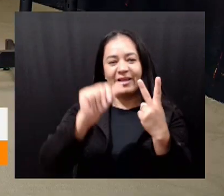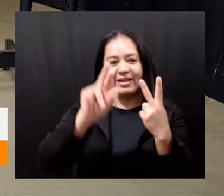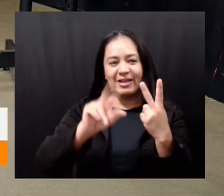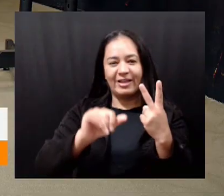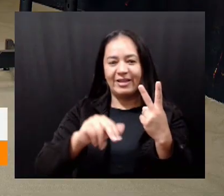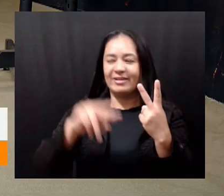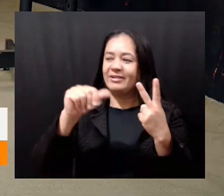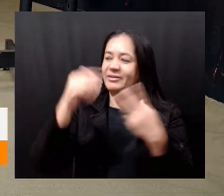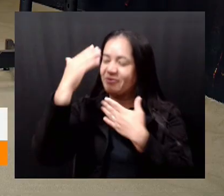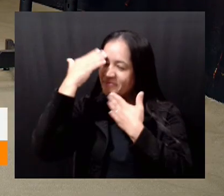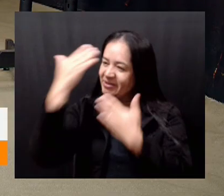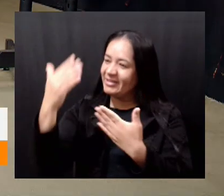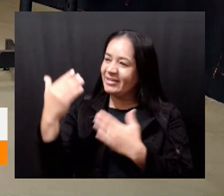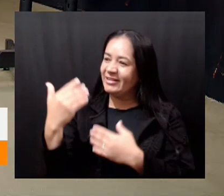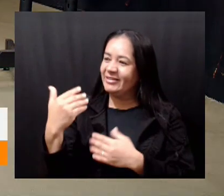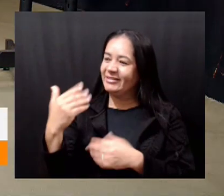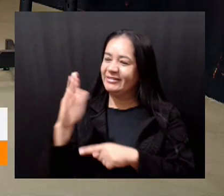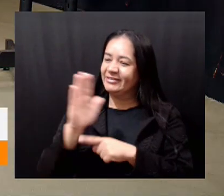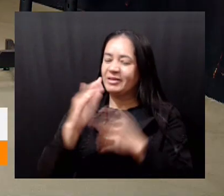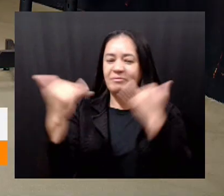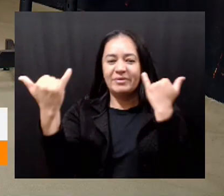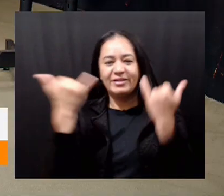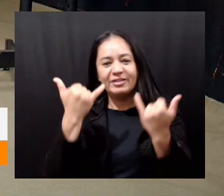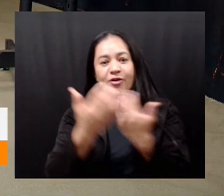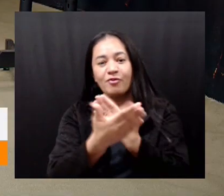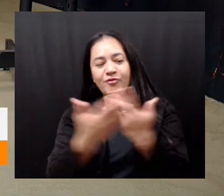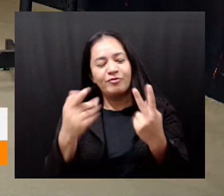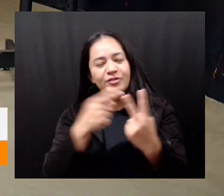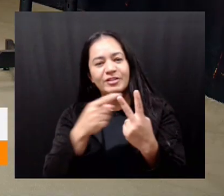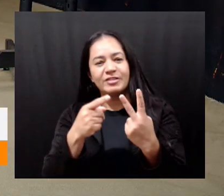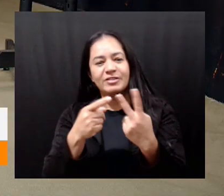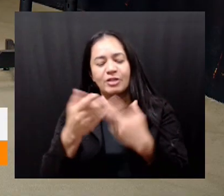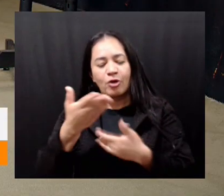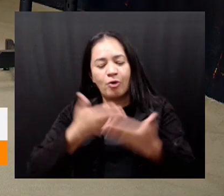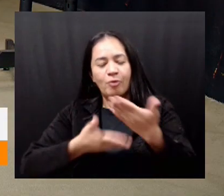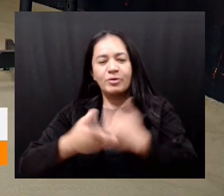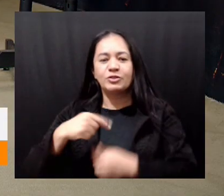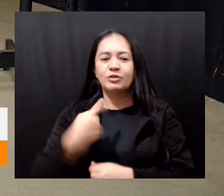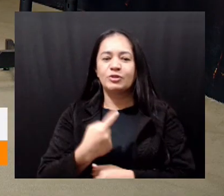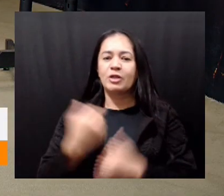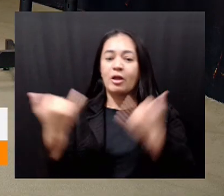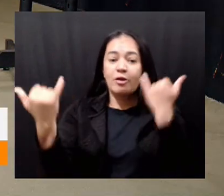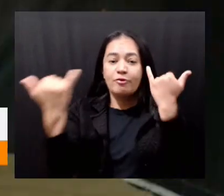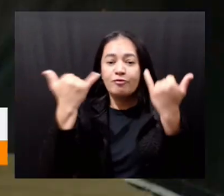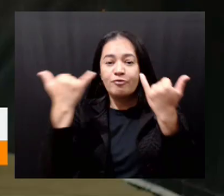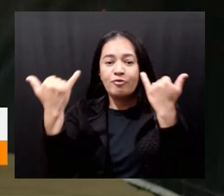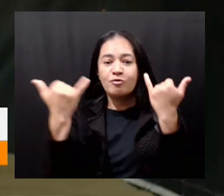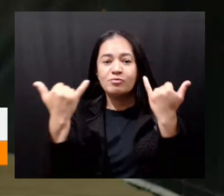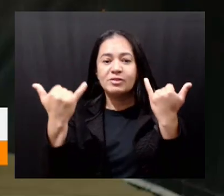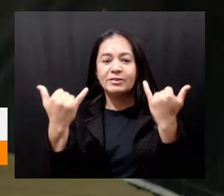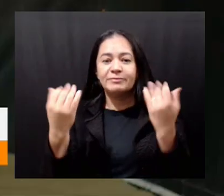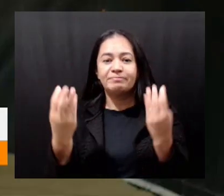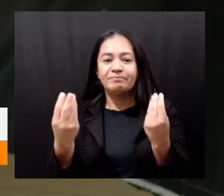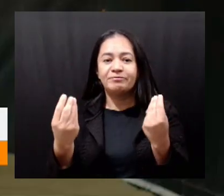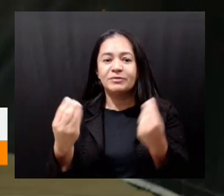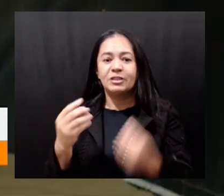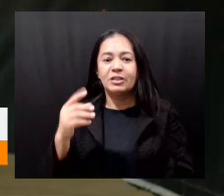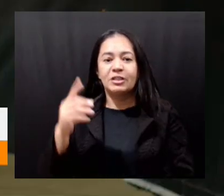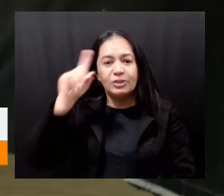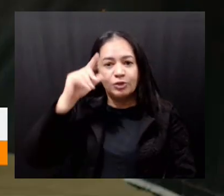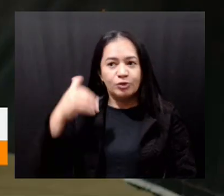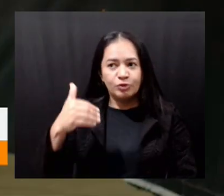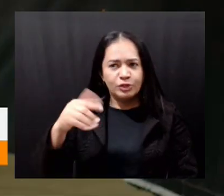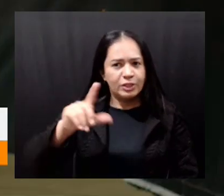Karina. Obrigada pelas informações. Vocês compartilham conosco informações que não é todo dia que se tem em um